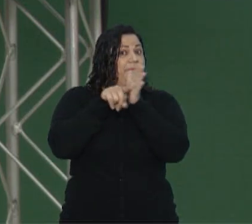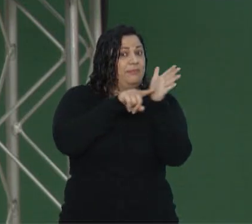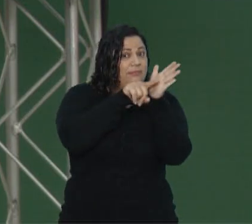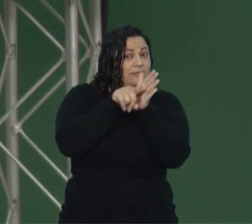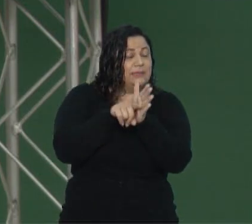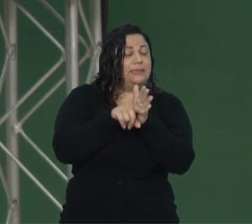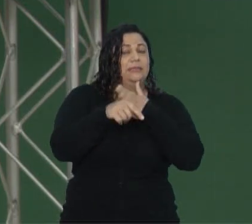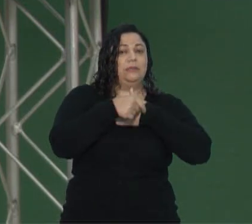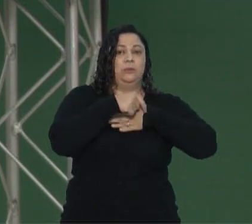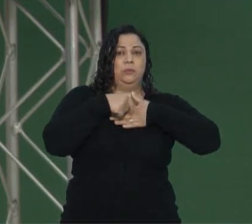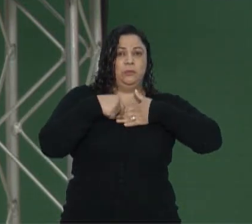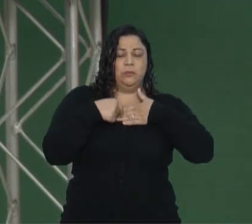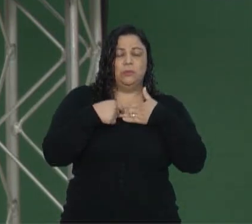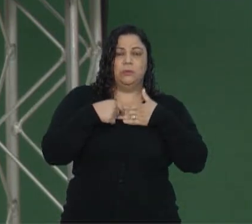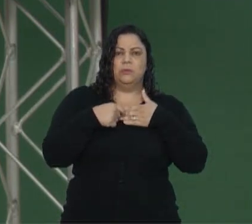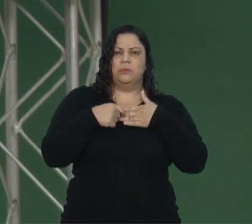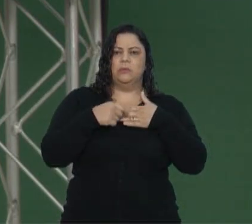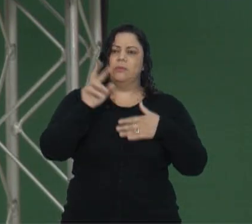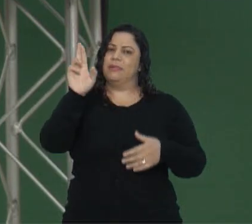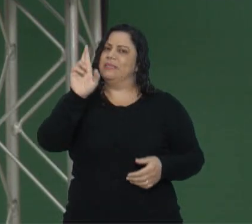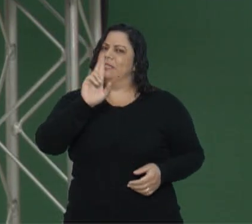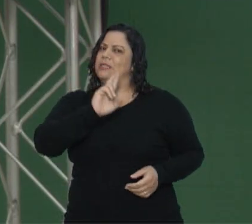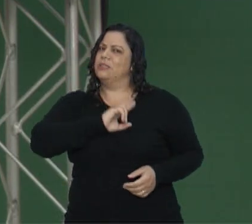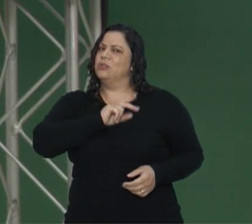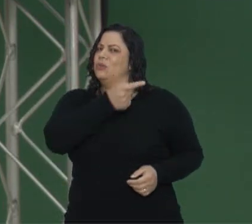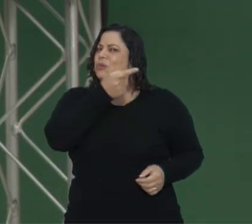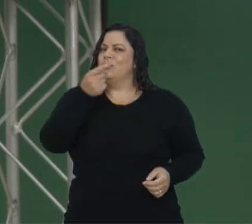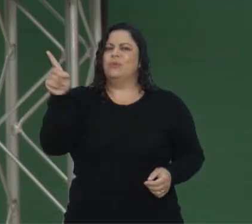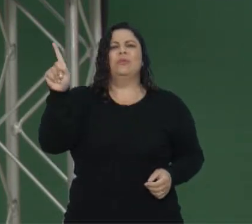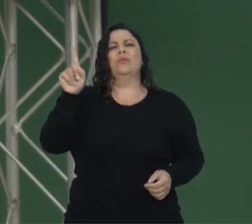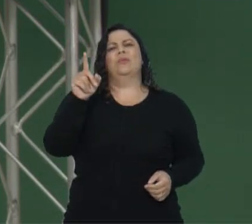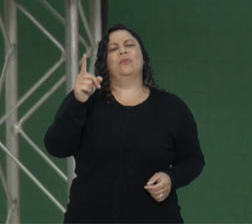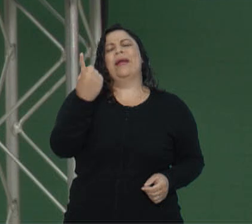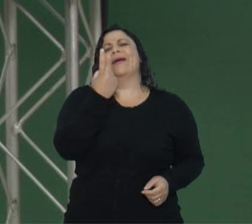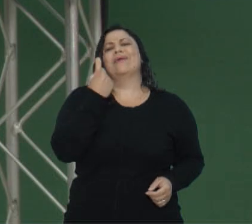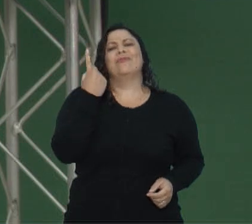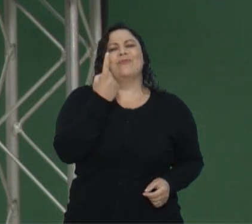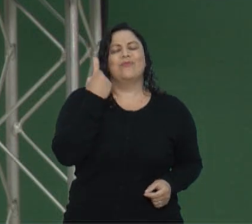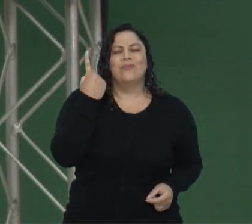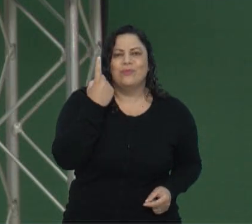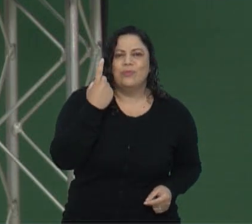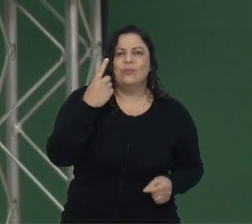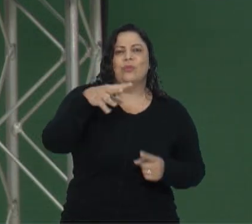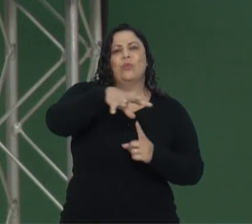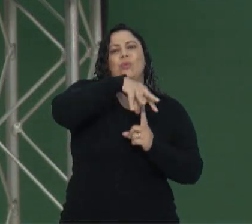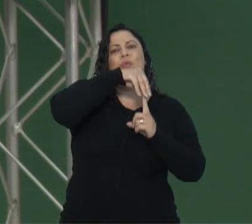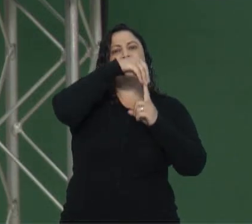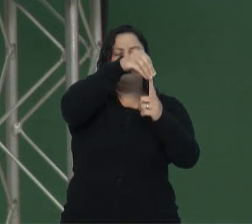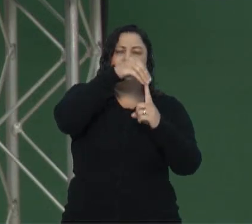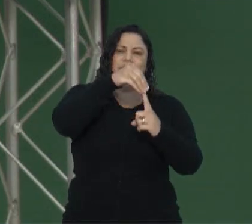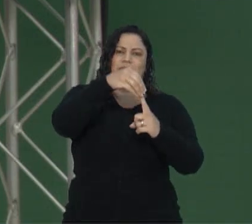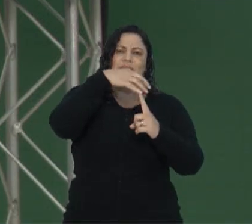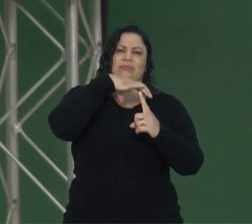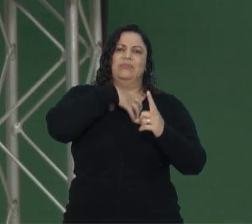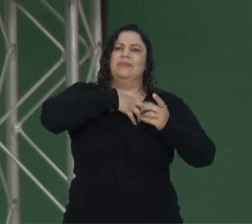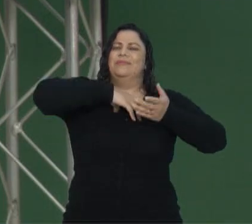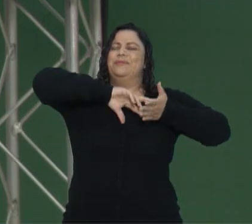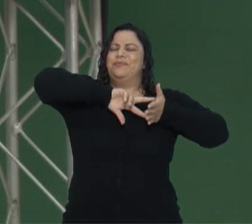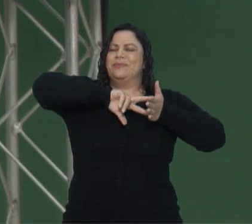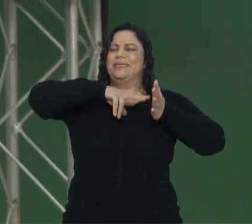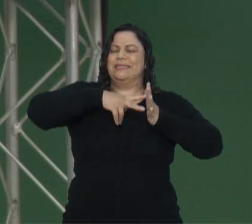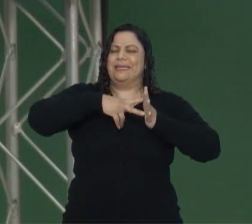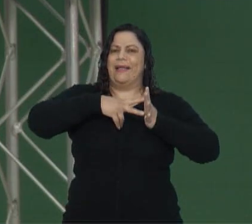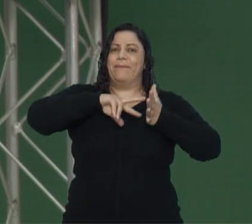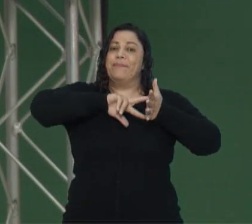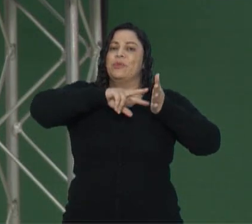para nós que a religião não é o único, a única maneira de trazer significado para a vida. Ele traz aqui que um